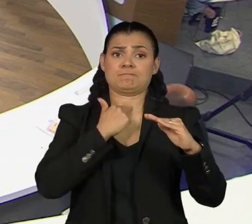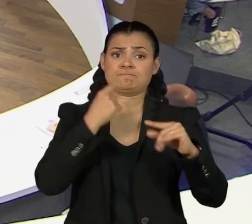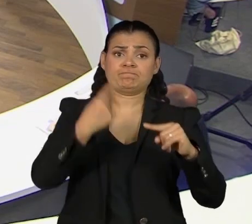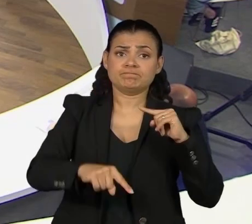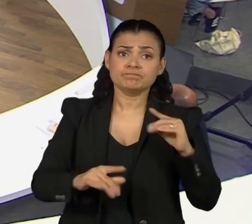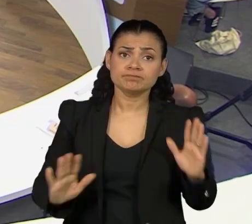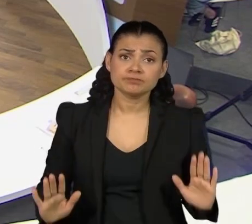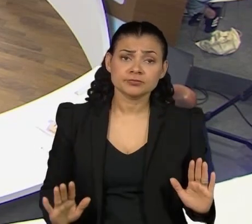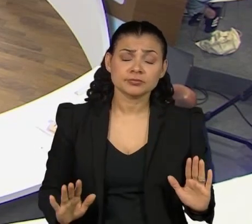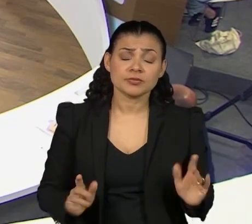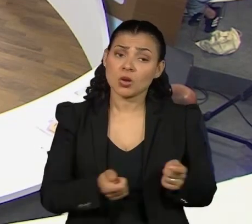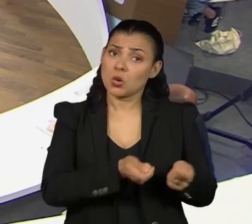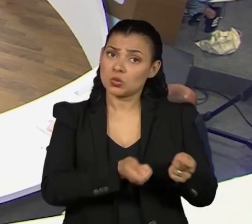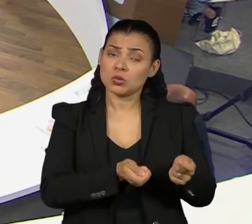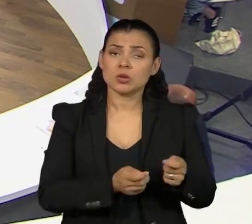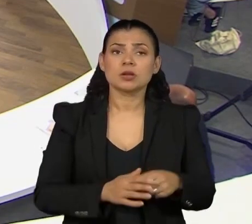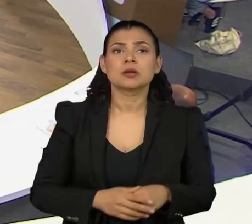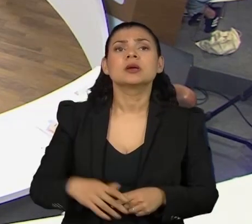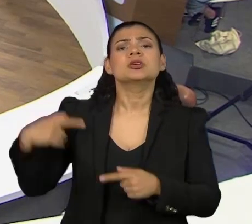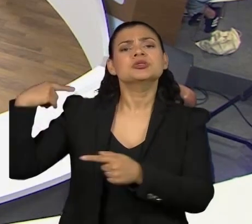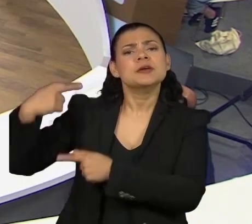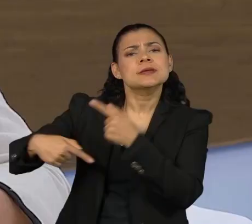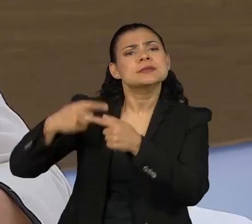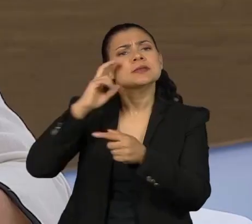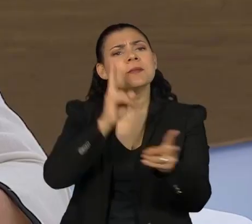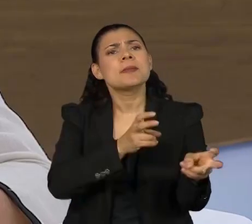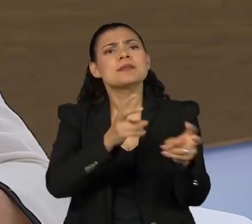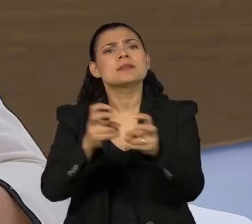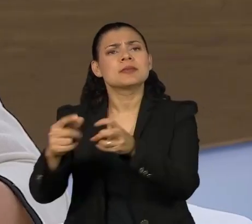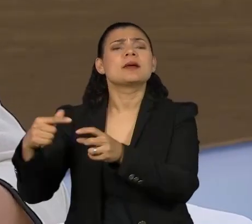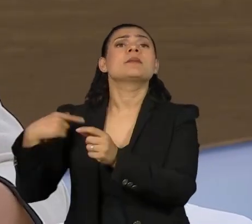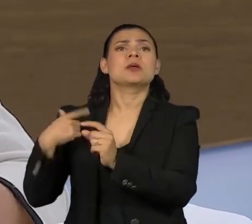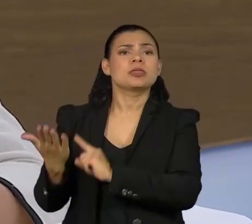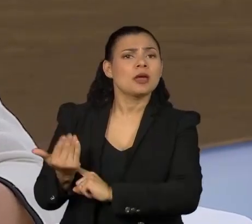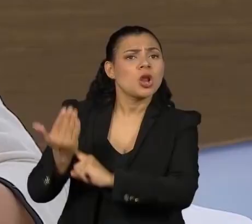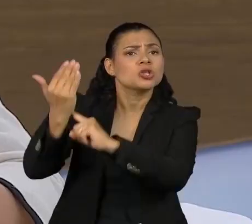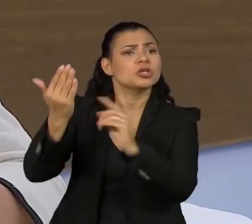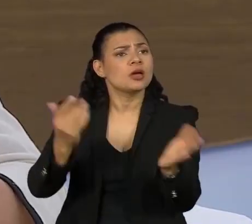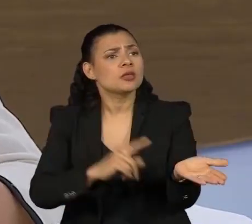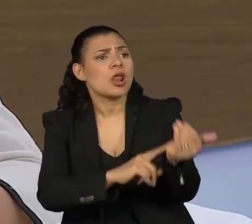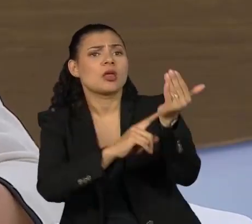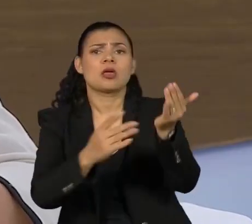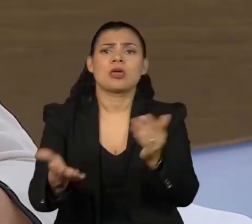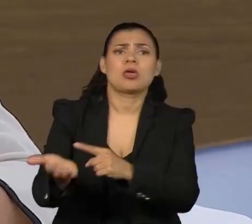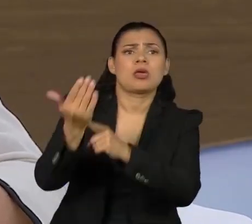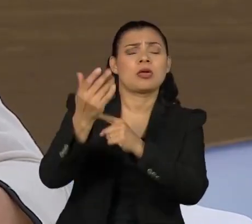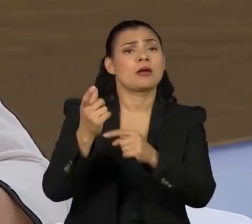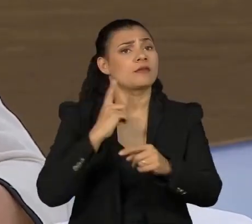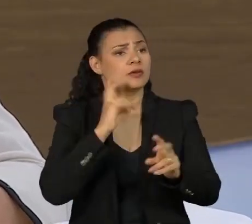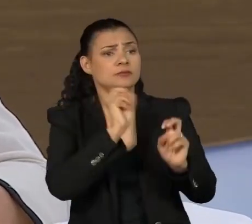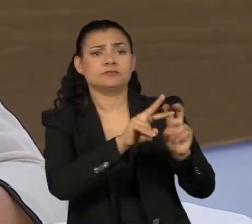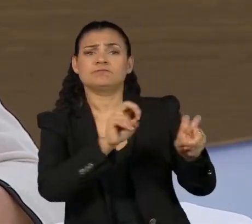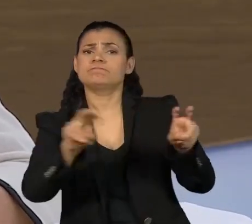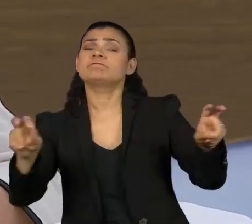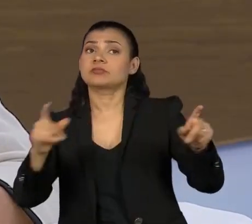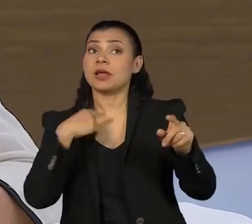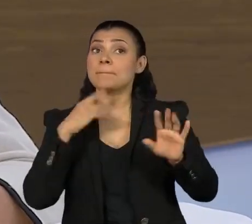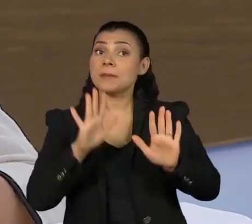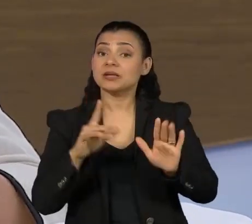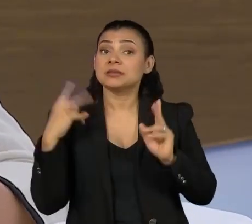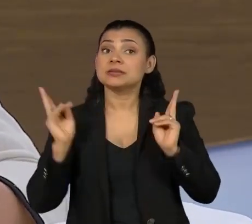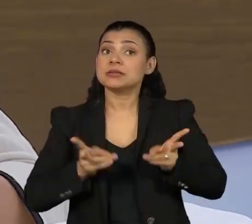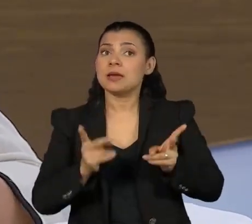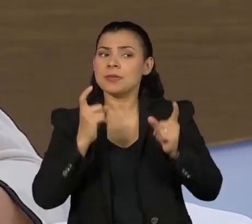Jonathan, de geração em geração a gente vê novas tecnologias surgindo aí que sempre vem acompanhada com um certo nível de